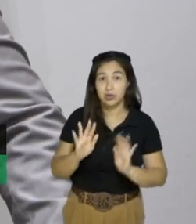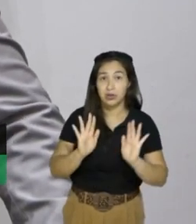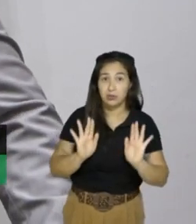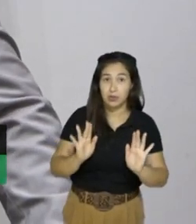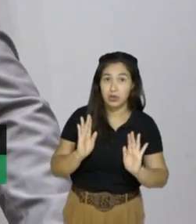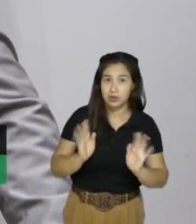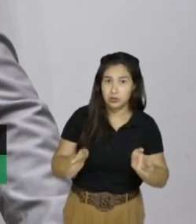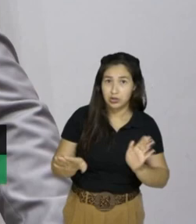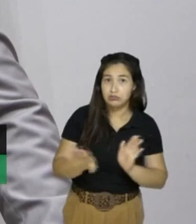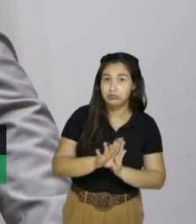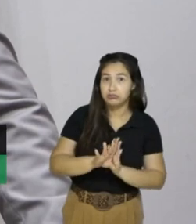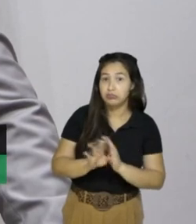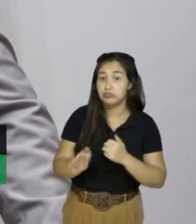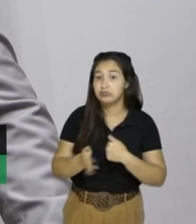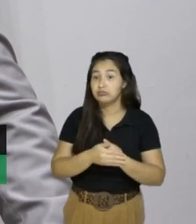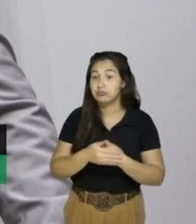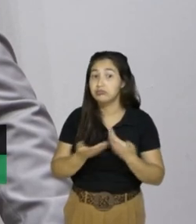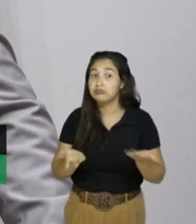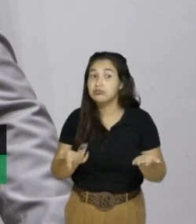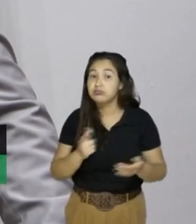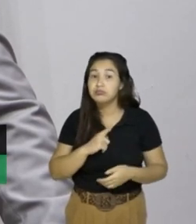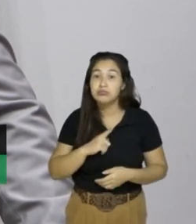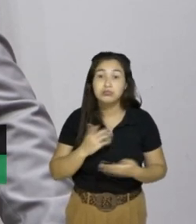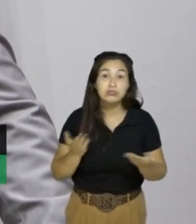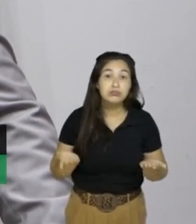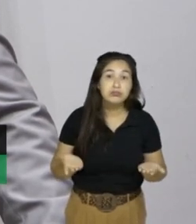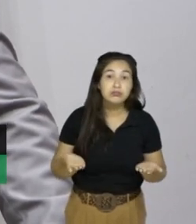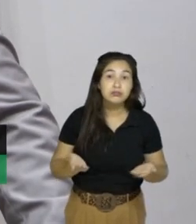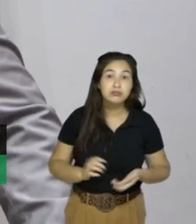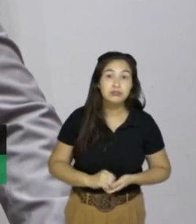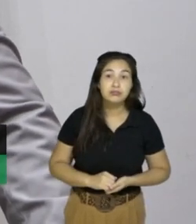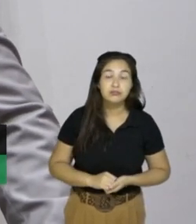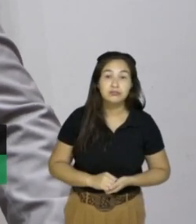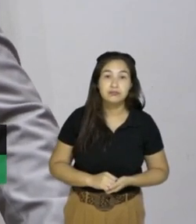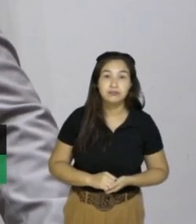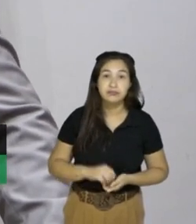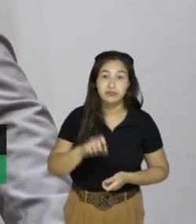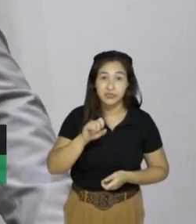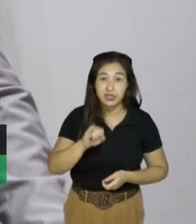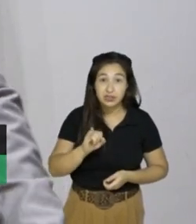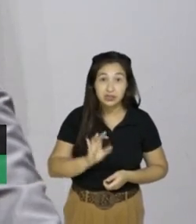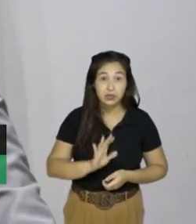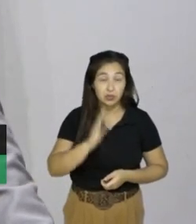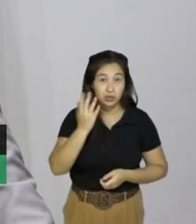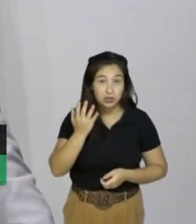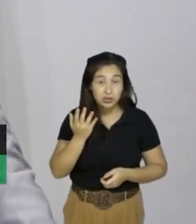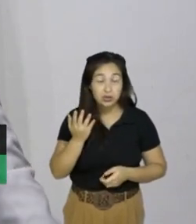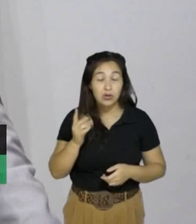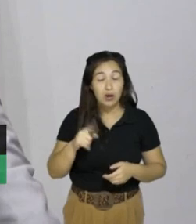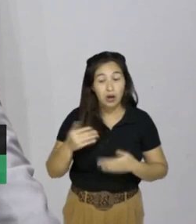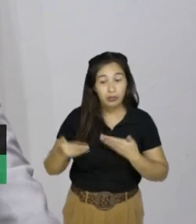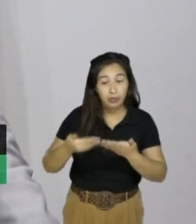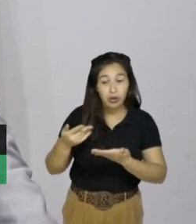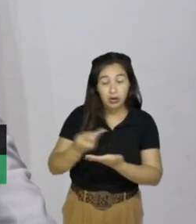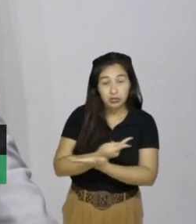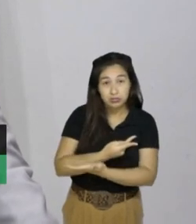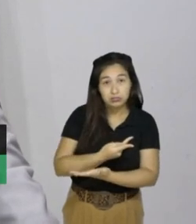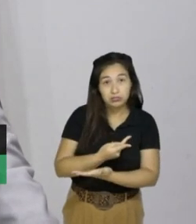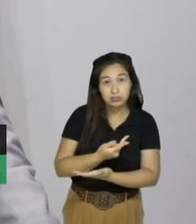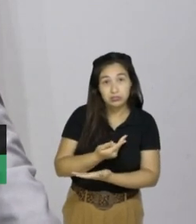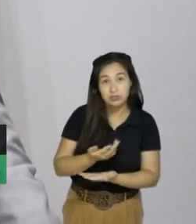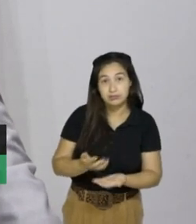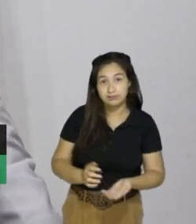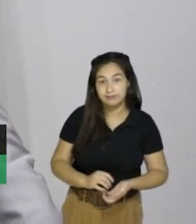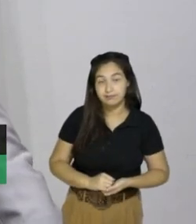forma escondida no gabinete de algum deputado se aconteceu dessa forma é o trâmite errado tá esse trâmite não